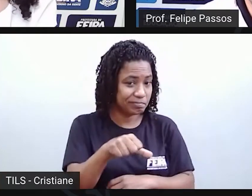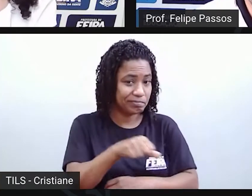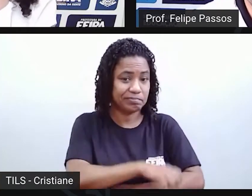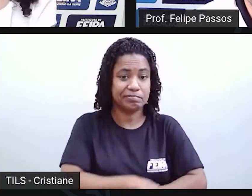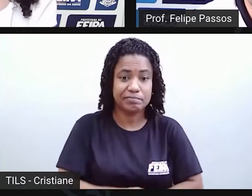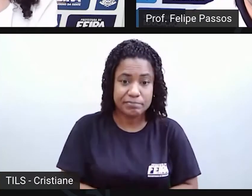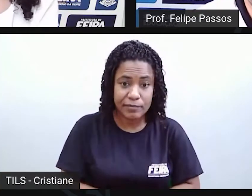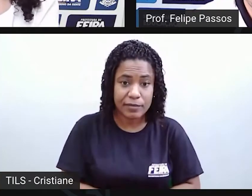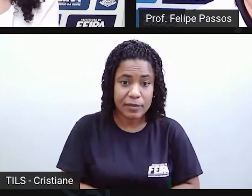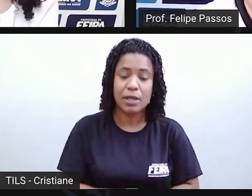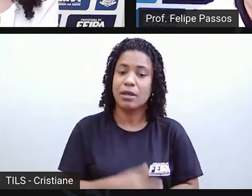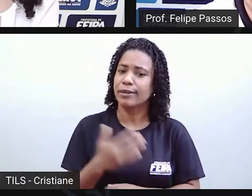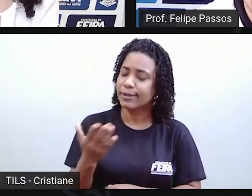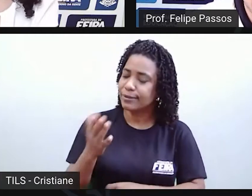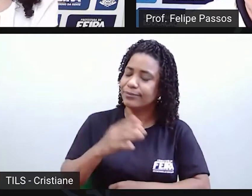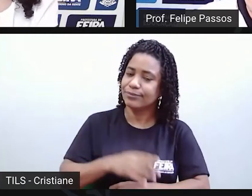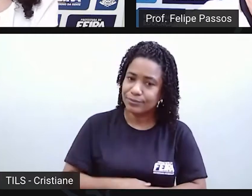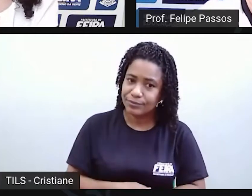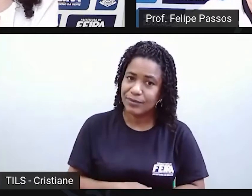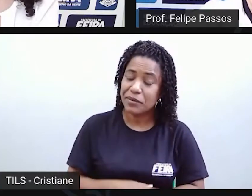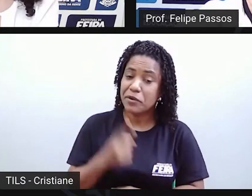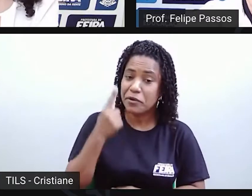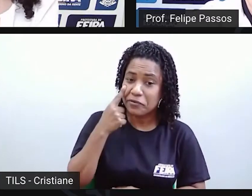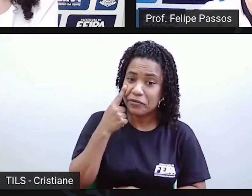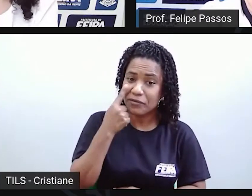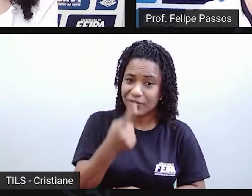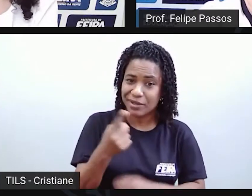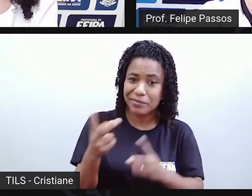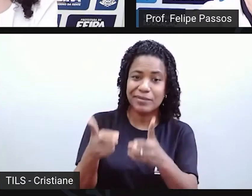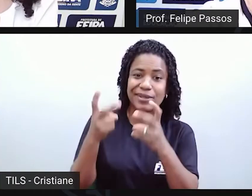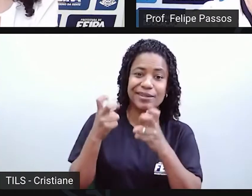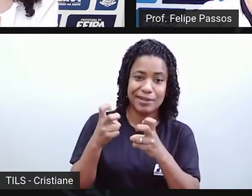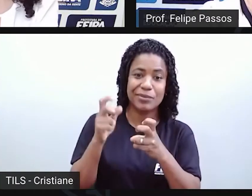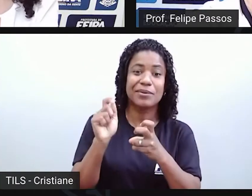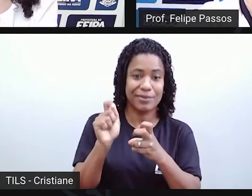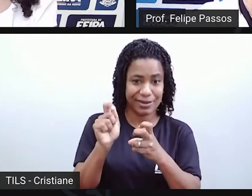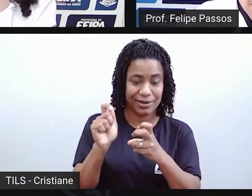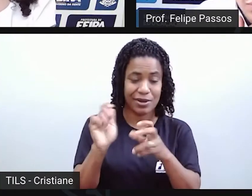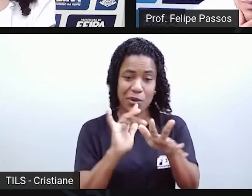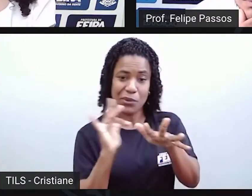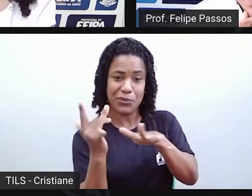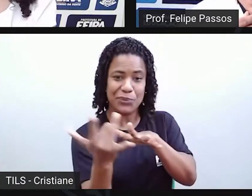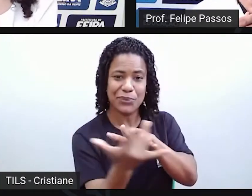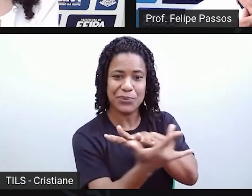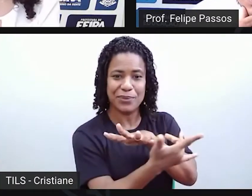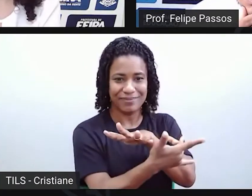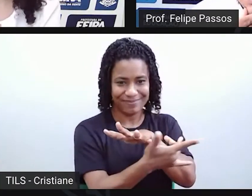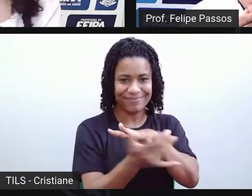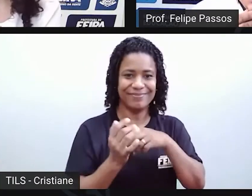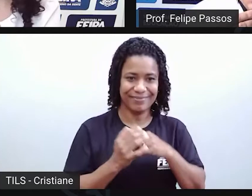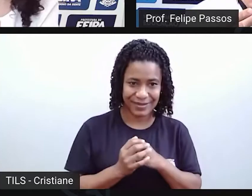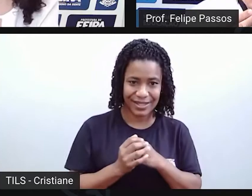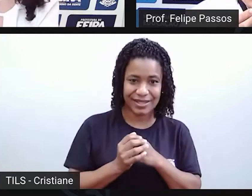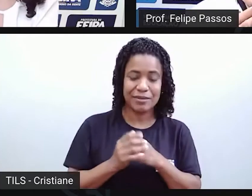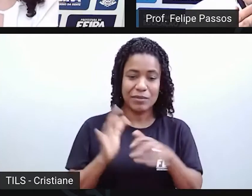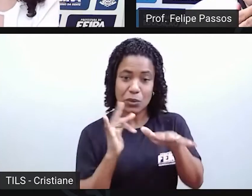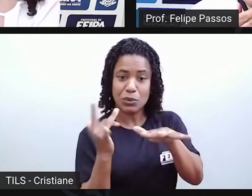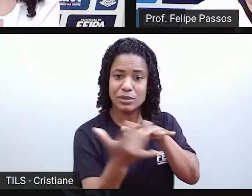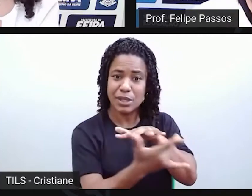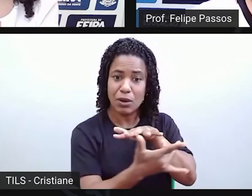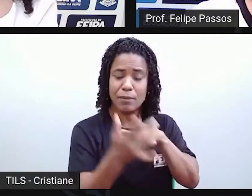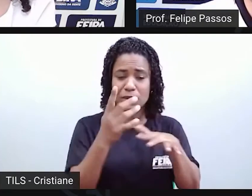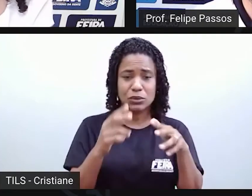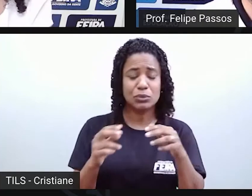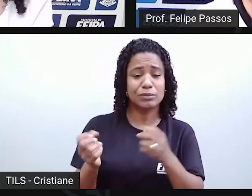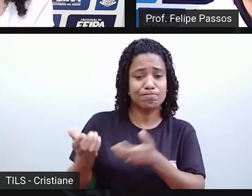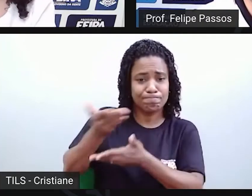Felipe, o que a gente vê hoje é que as redes sociais se tornaram um espaço de vivência. Então, a gente vive